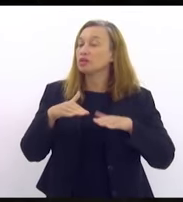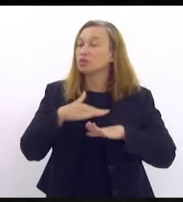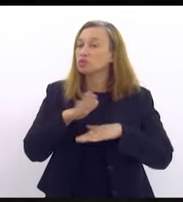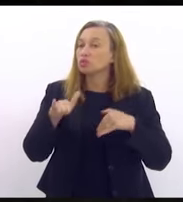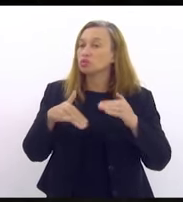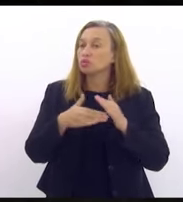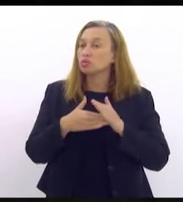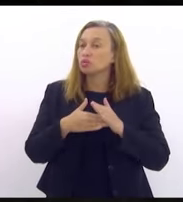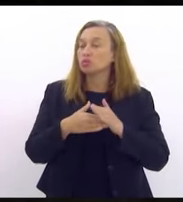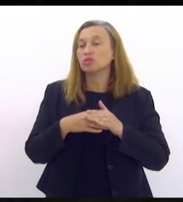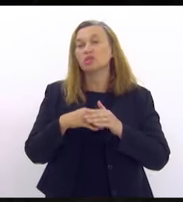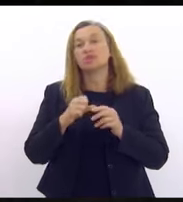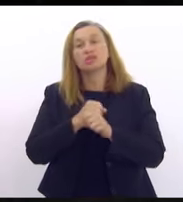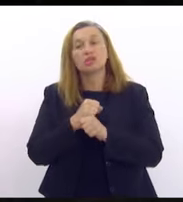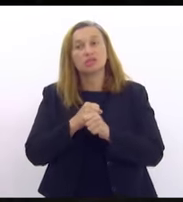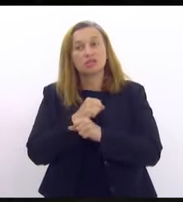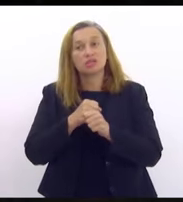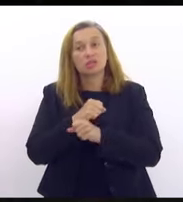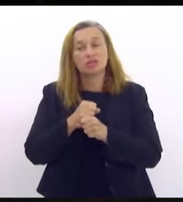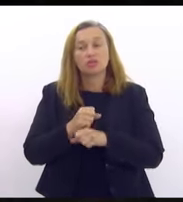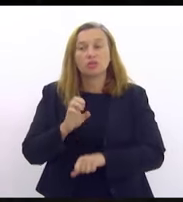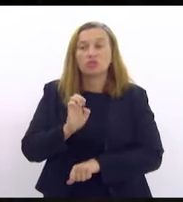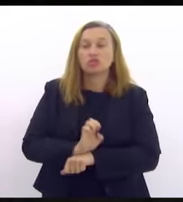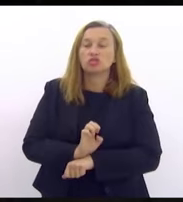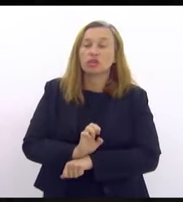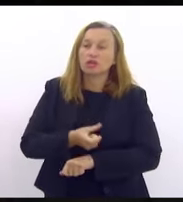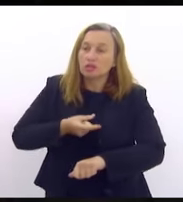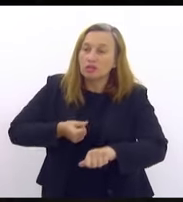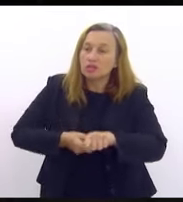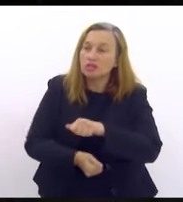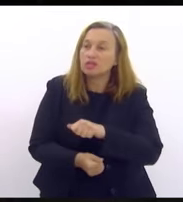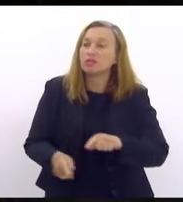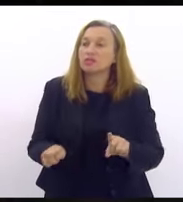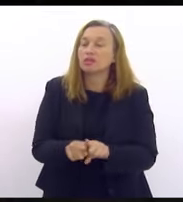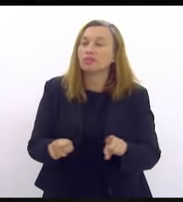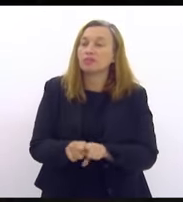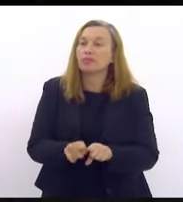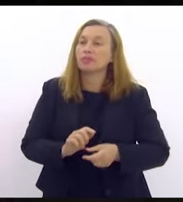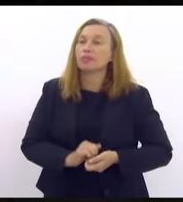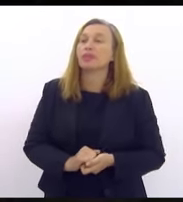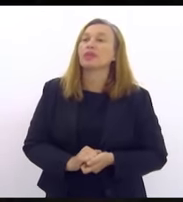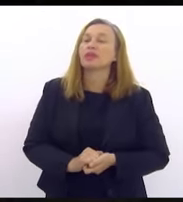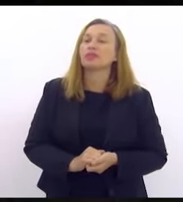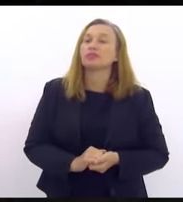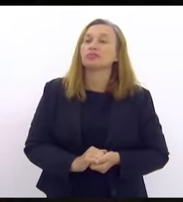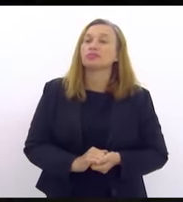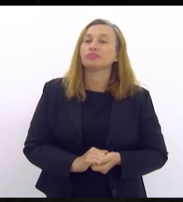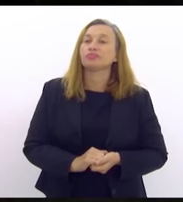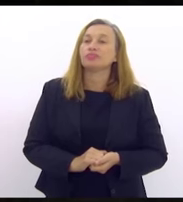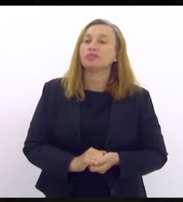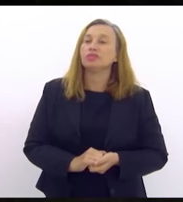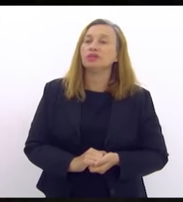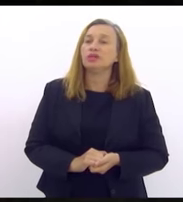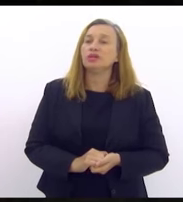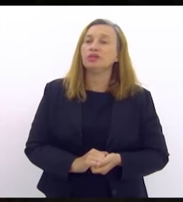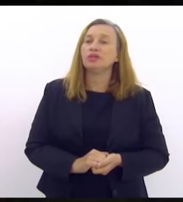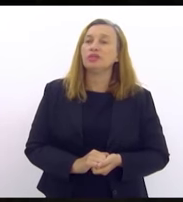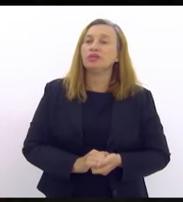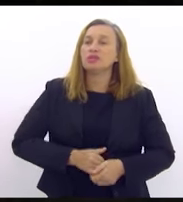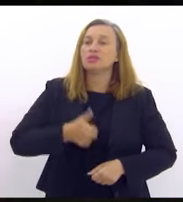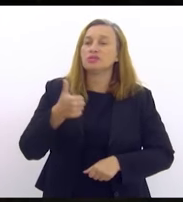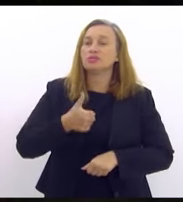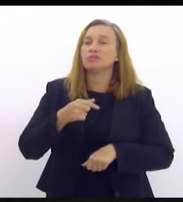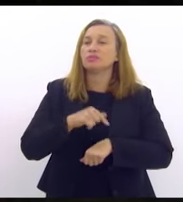década no sentido do Estado começar a investir também esse foi vamos dizer assim um um primeiro momento de